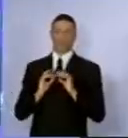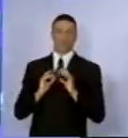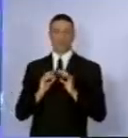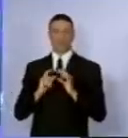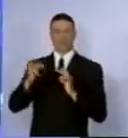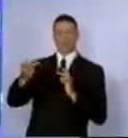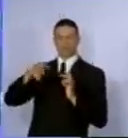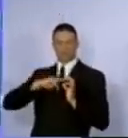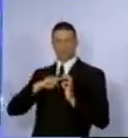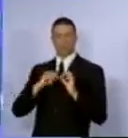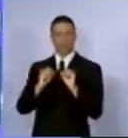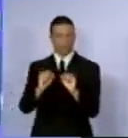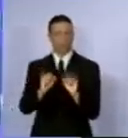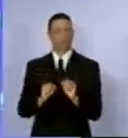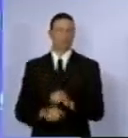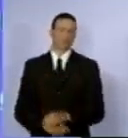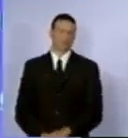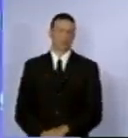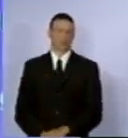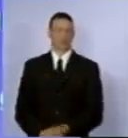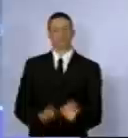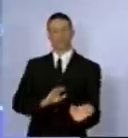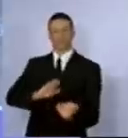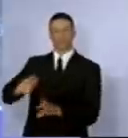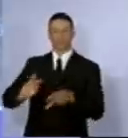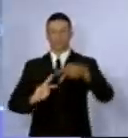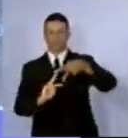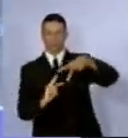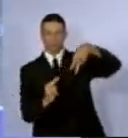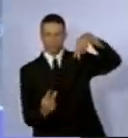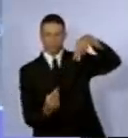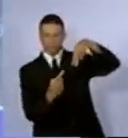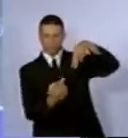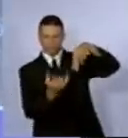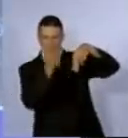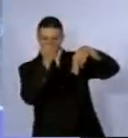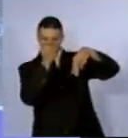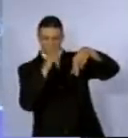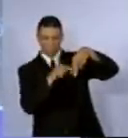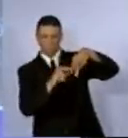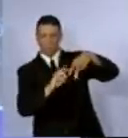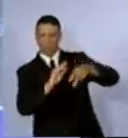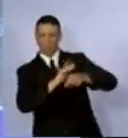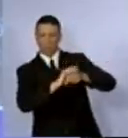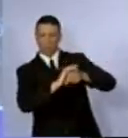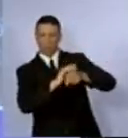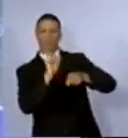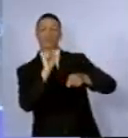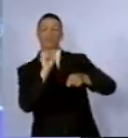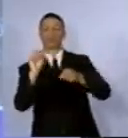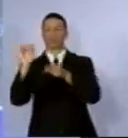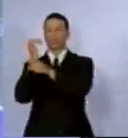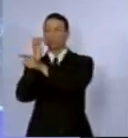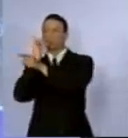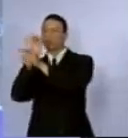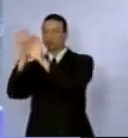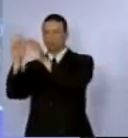Bom, o dano do DNA está ligado ao campo eletromagnético. Esse é um dos exemplos que